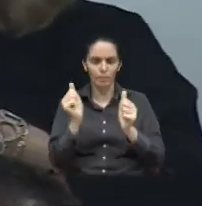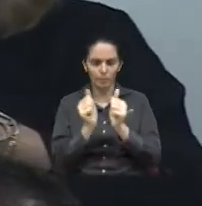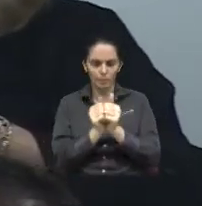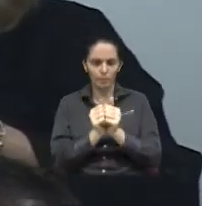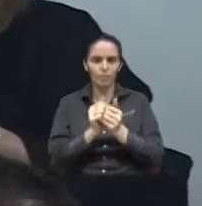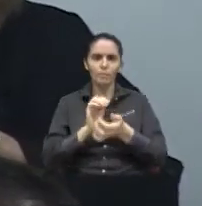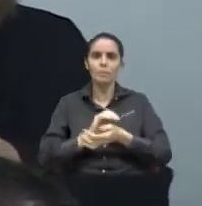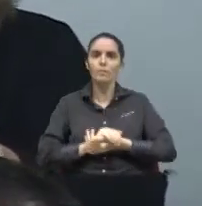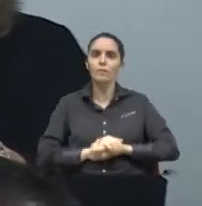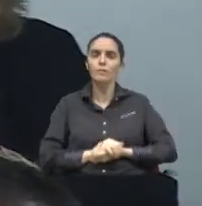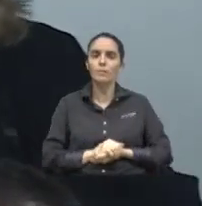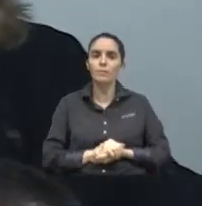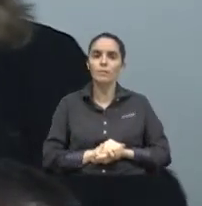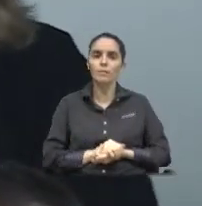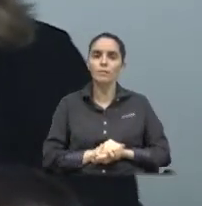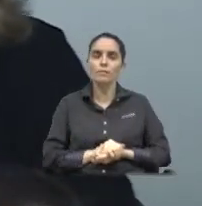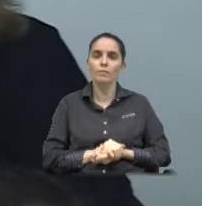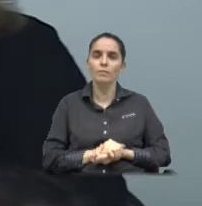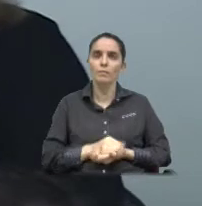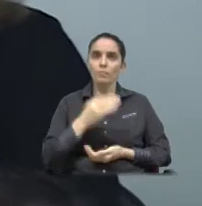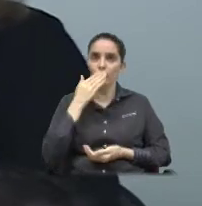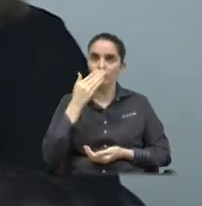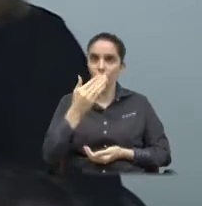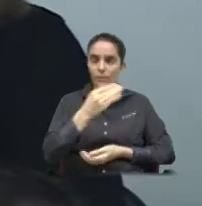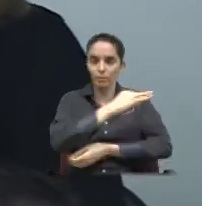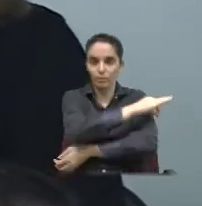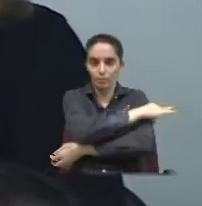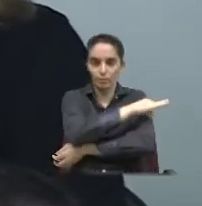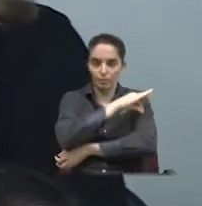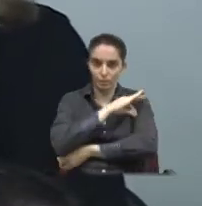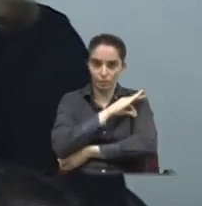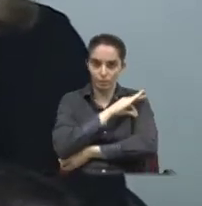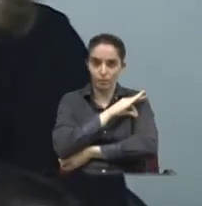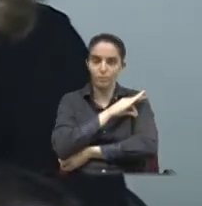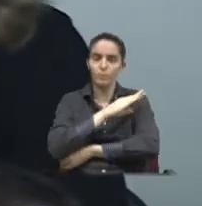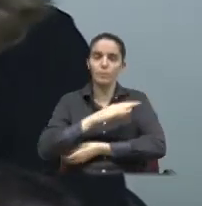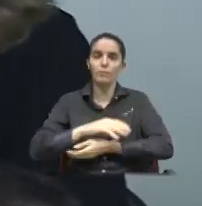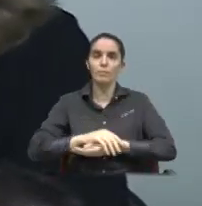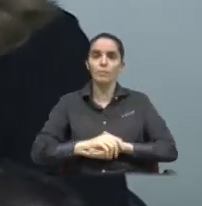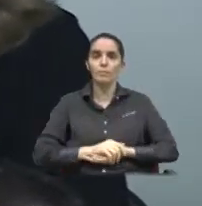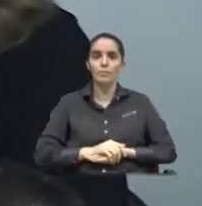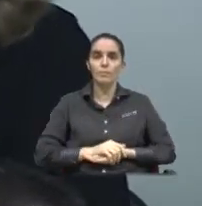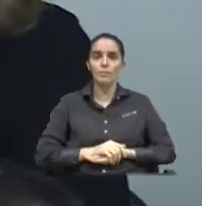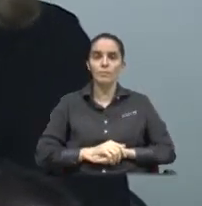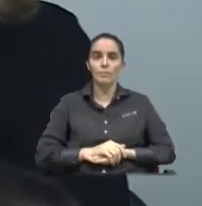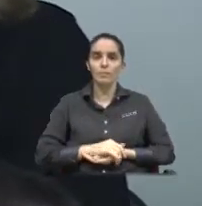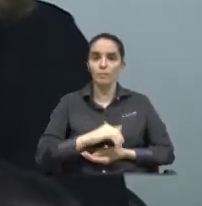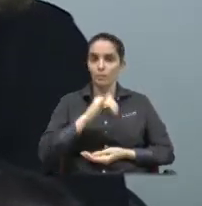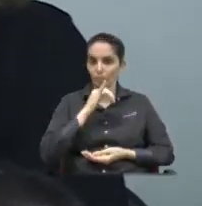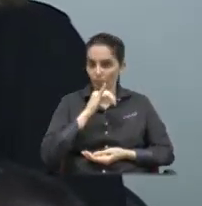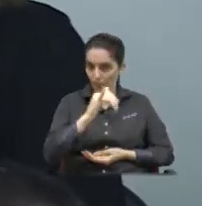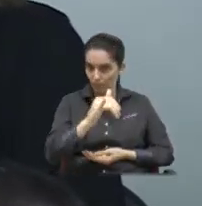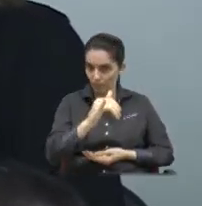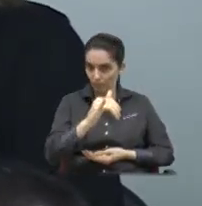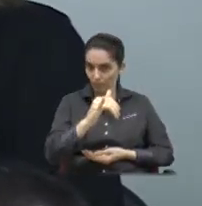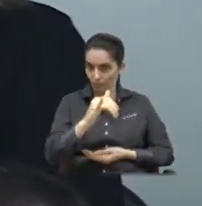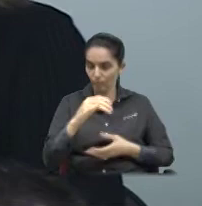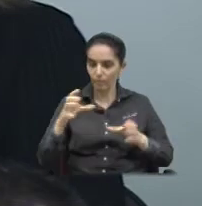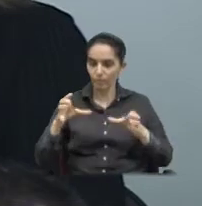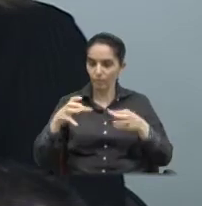assunto. E eu peço ao senhor prefeito, que ele que sempre pregou, sempre trabalhou com